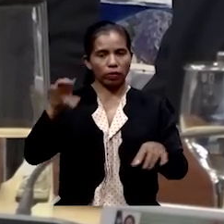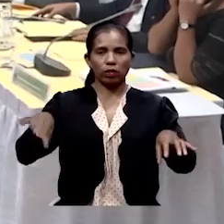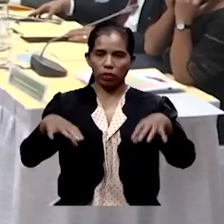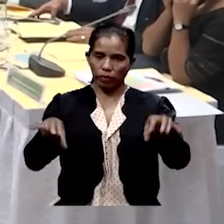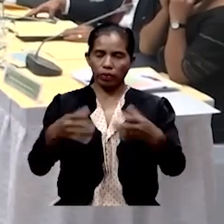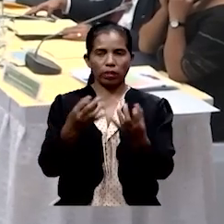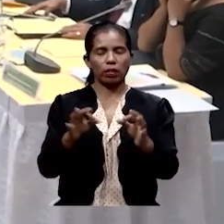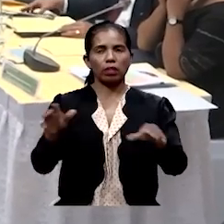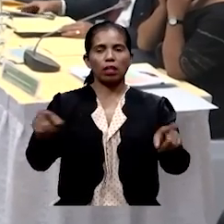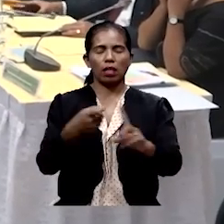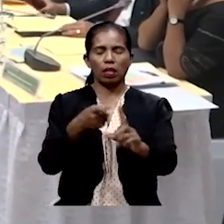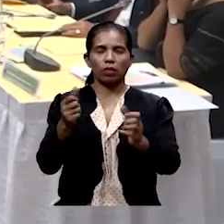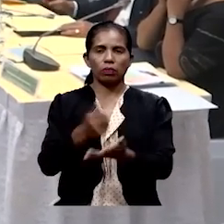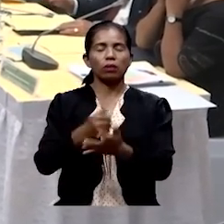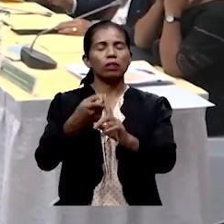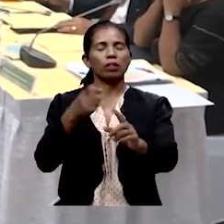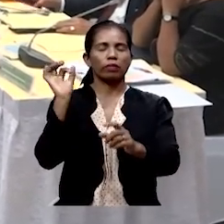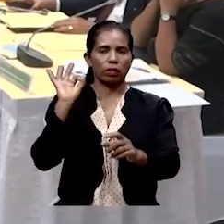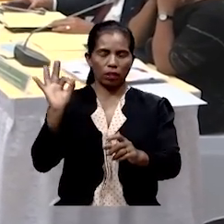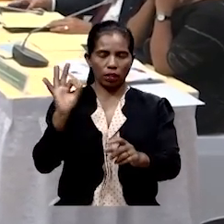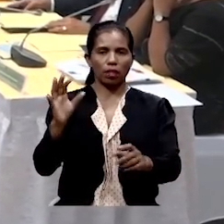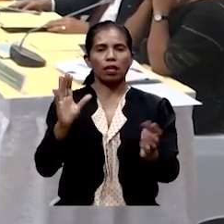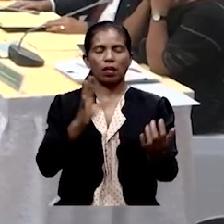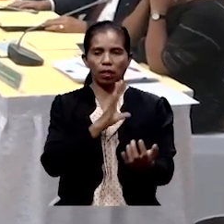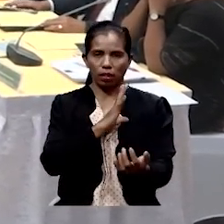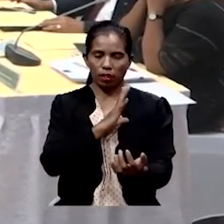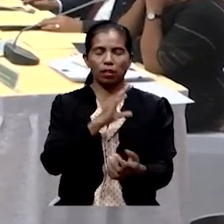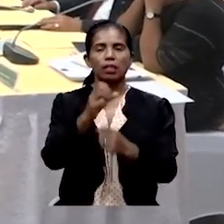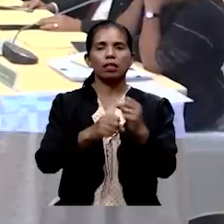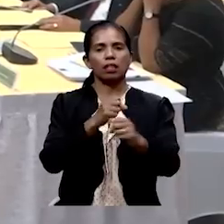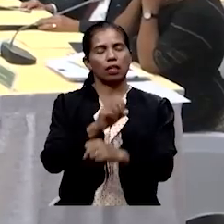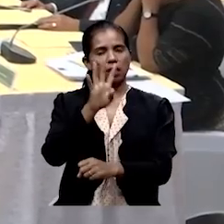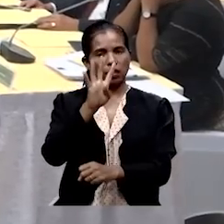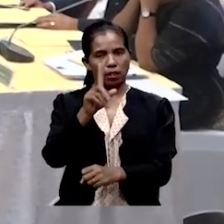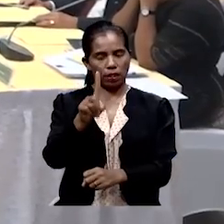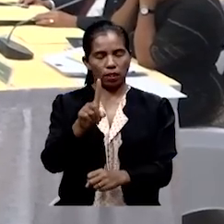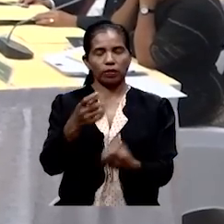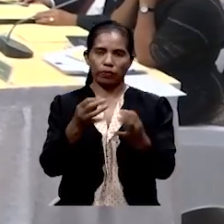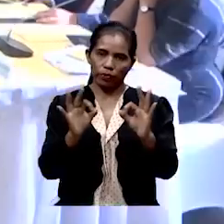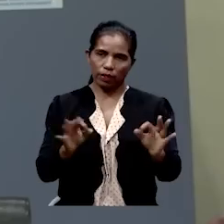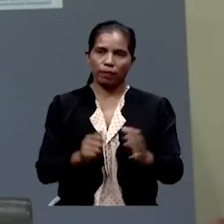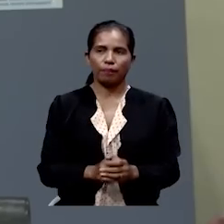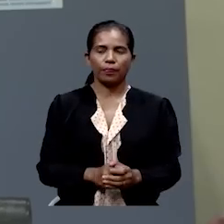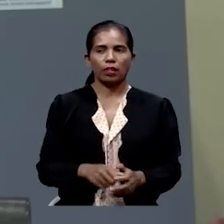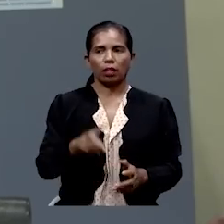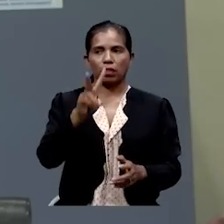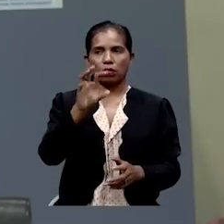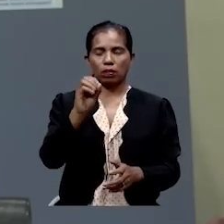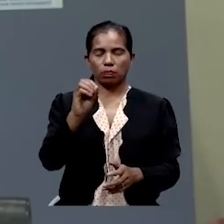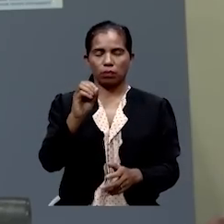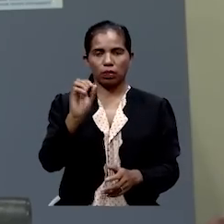viabiliza o se fretelin, helade tinan ida a tora mata. 2012 a partir agora, berarti ita halona tinan